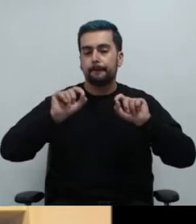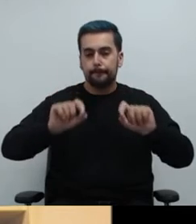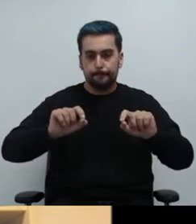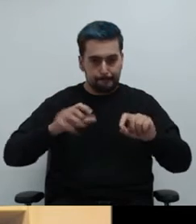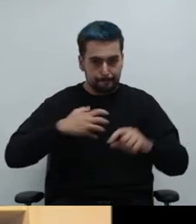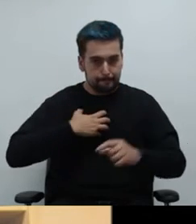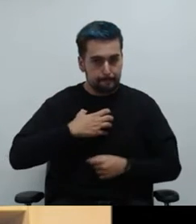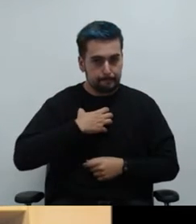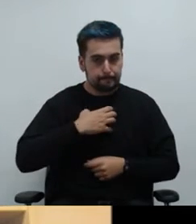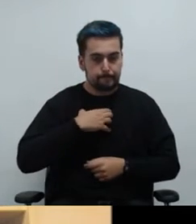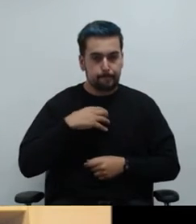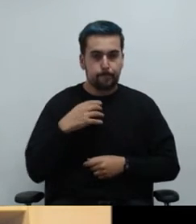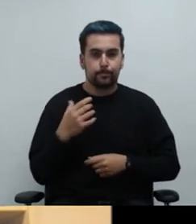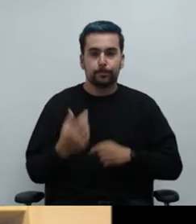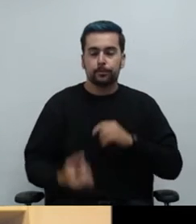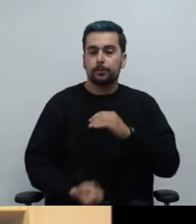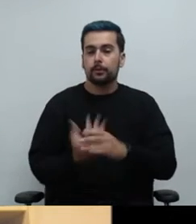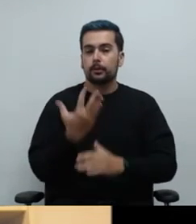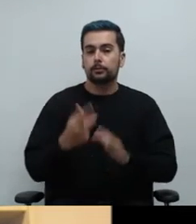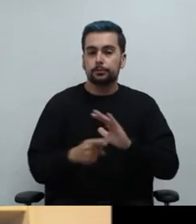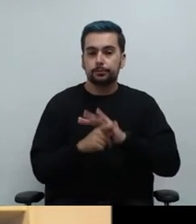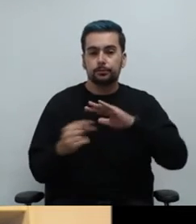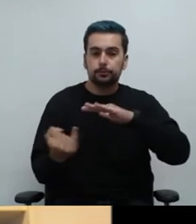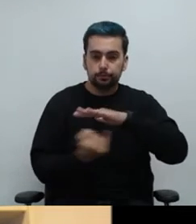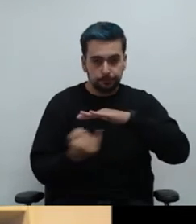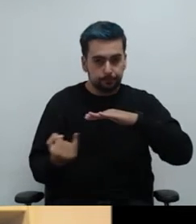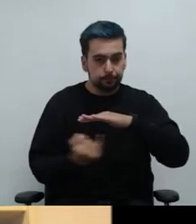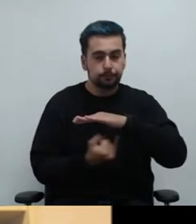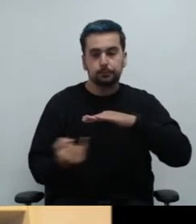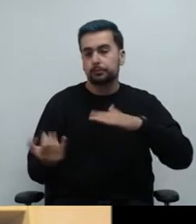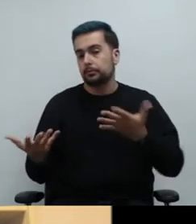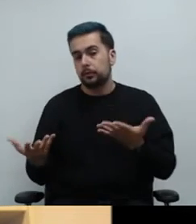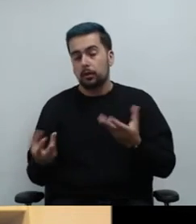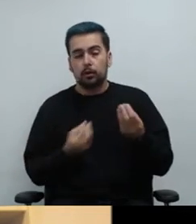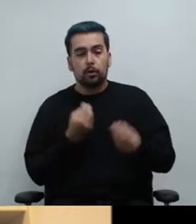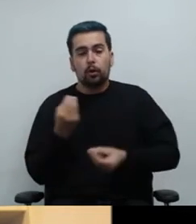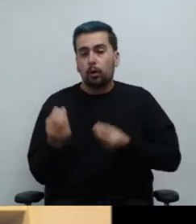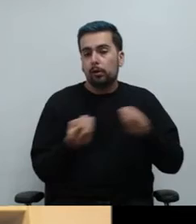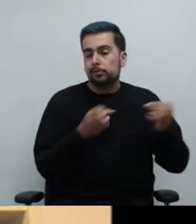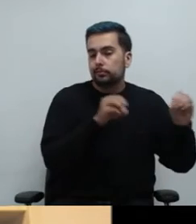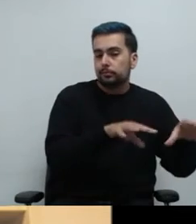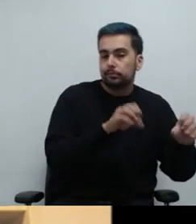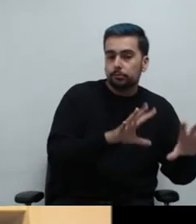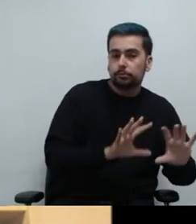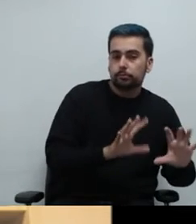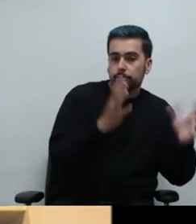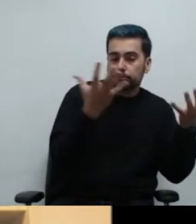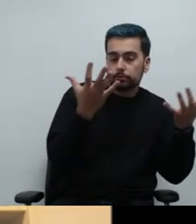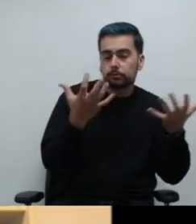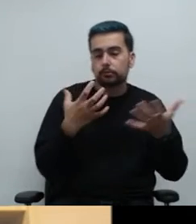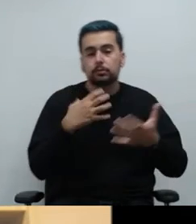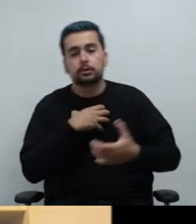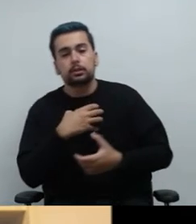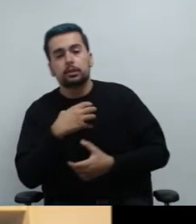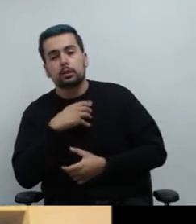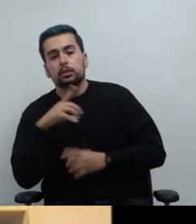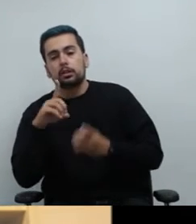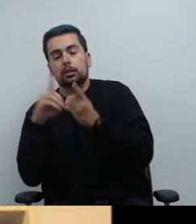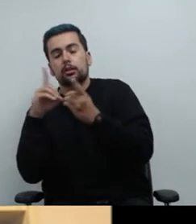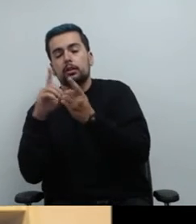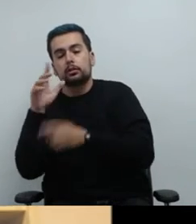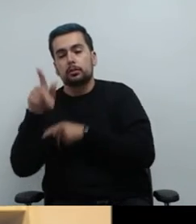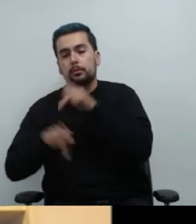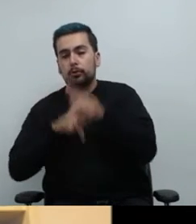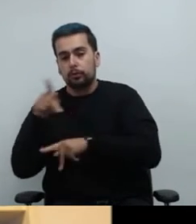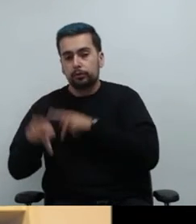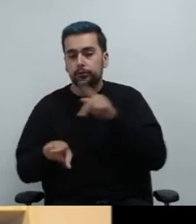forma como institui e compõe os seus quadros, nas formações que realiza, no modo como atende o